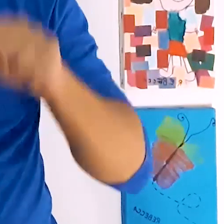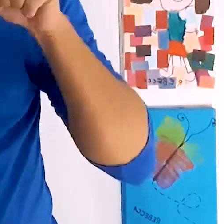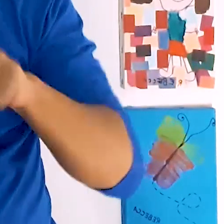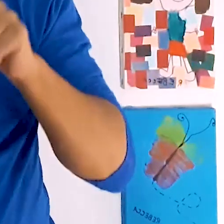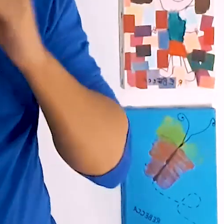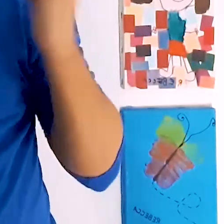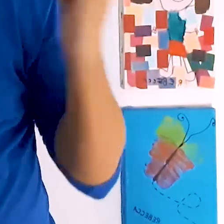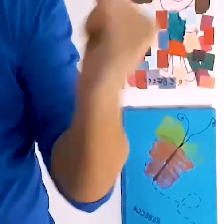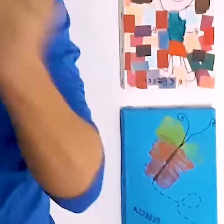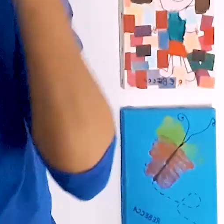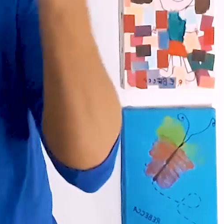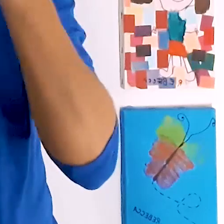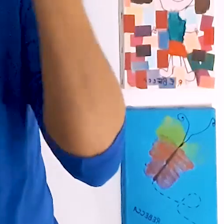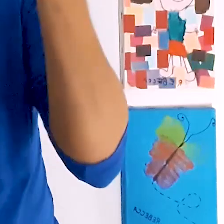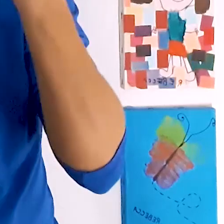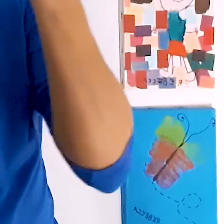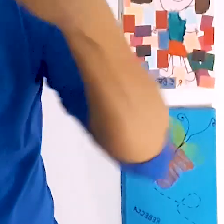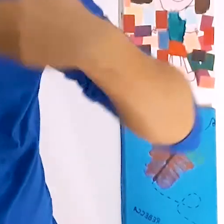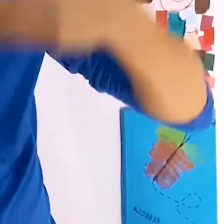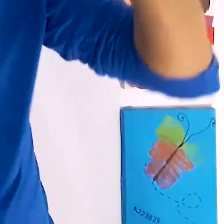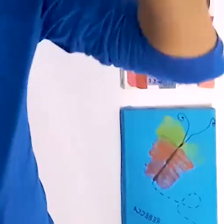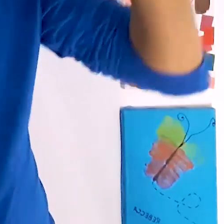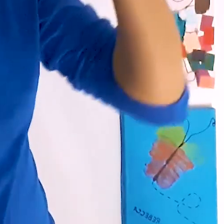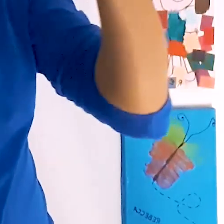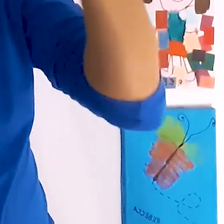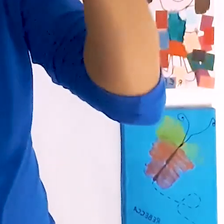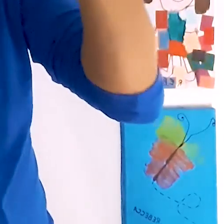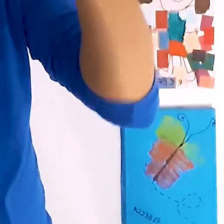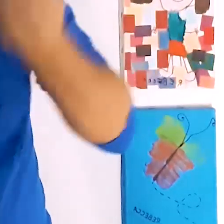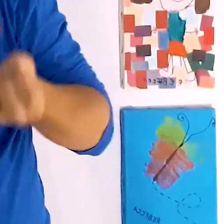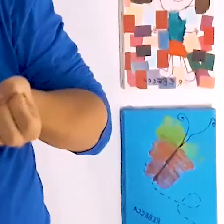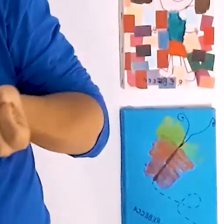ela certamente foi muito importante.